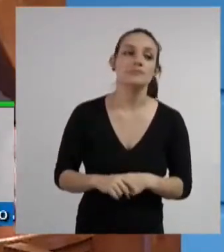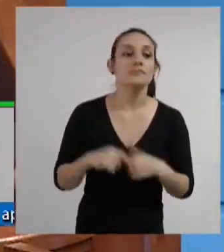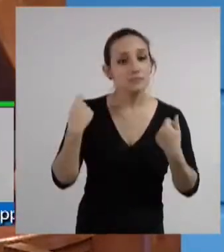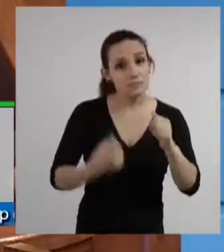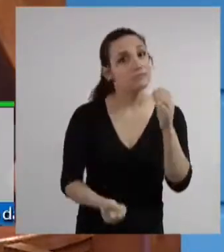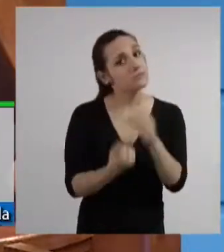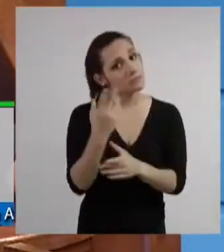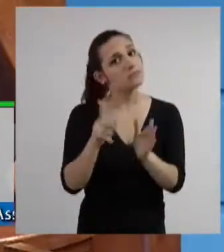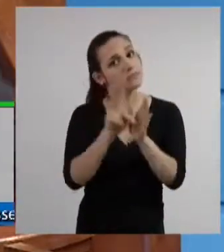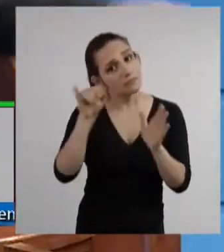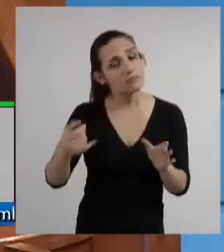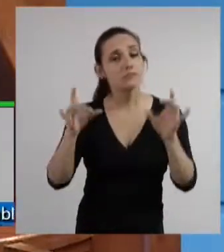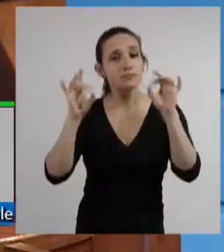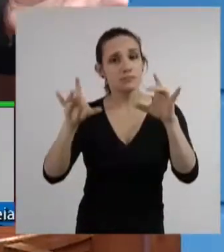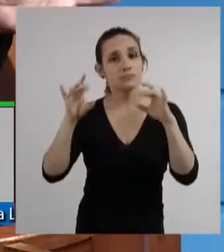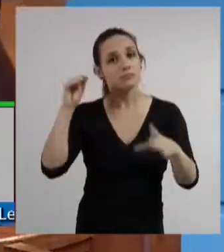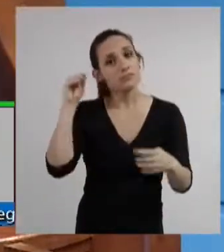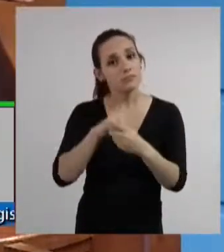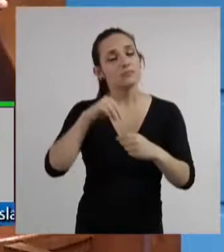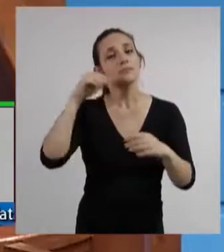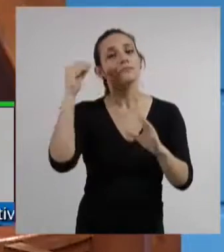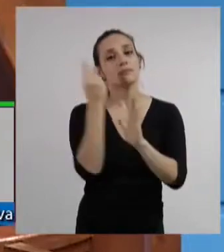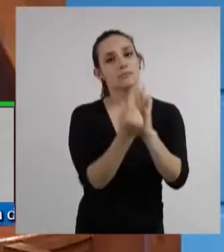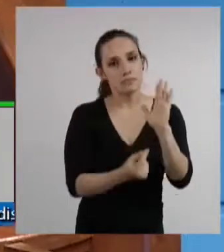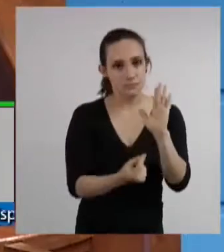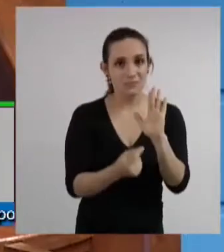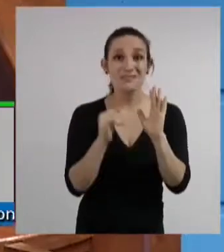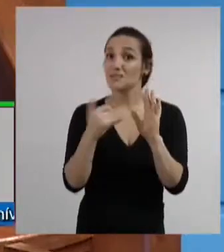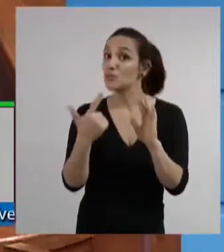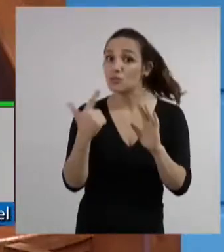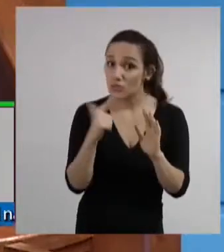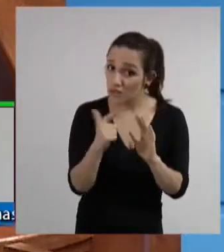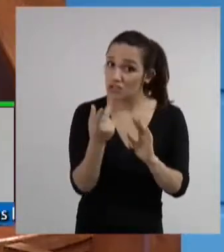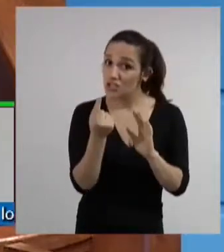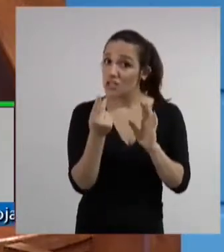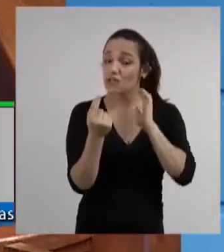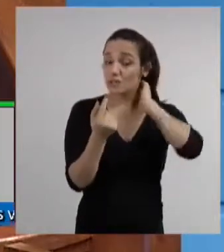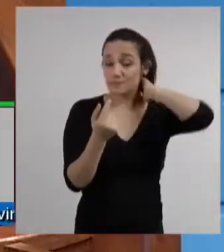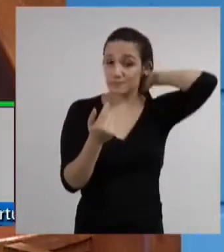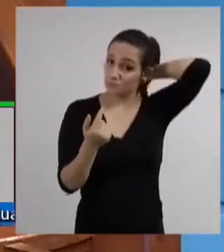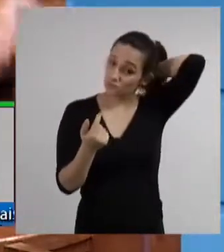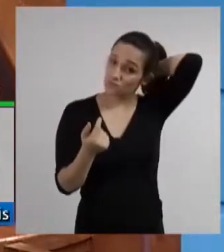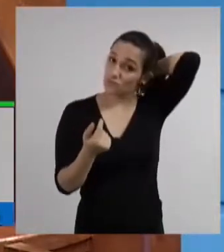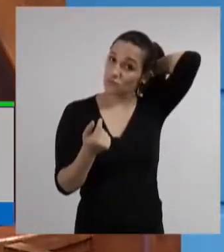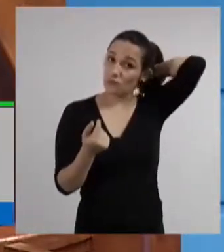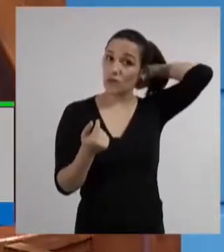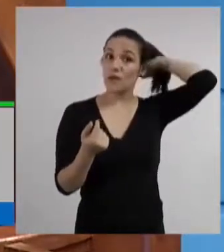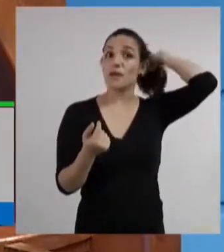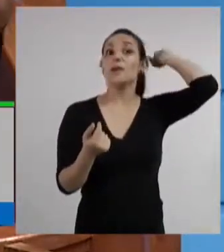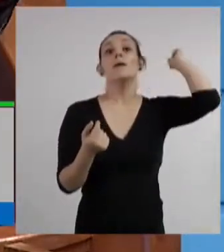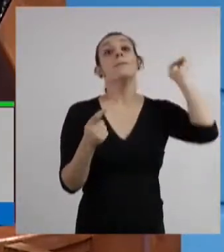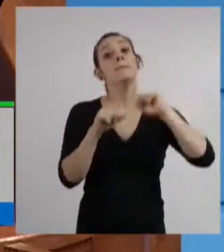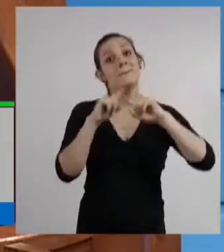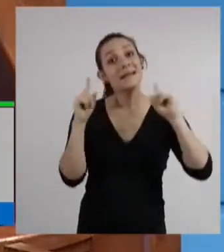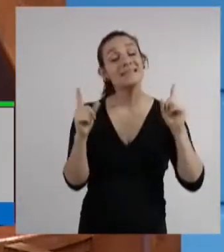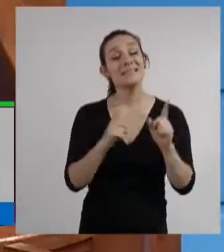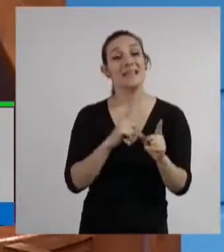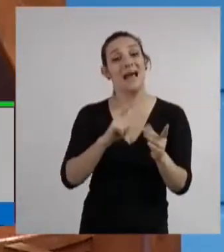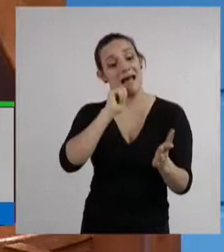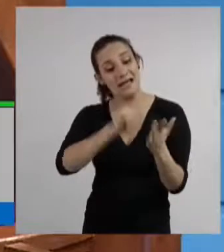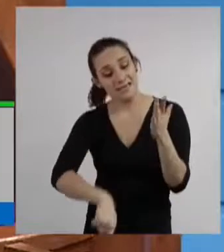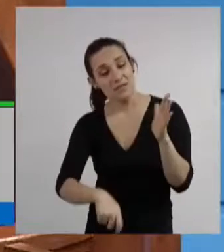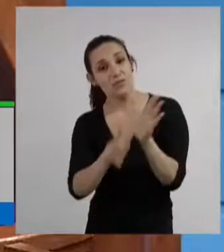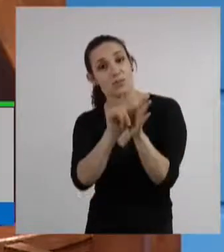específica no orçamento. Mas nós não temos recurso ainda no orçamento. Mas se tivesse a rubrica específica e o